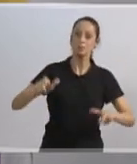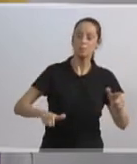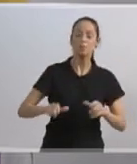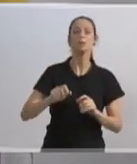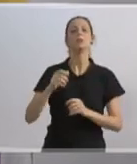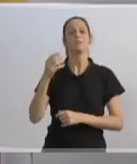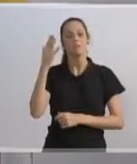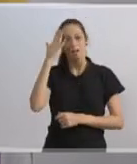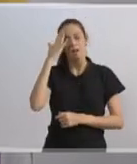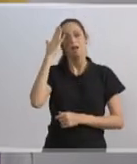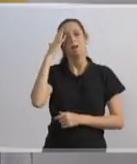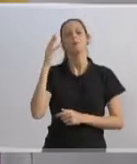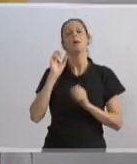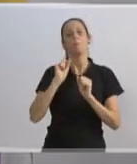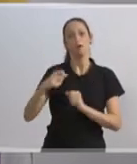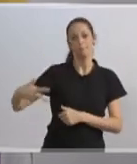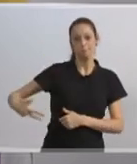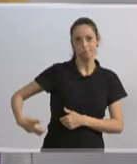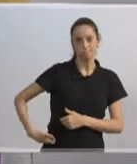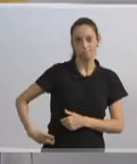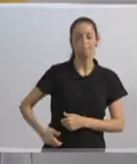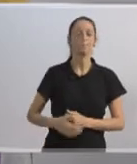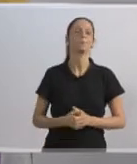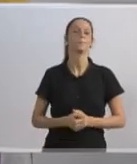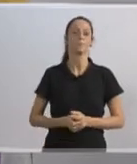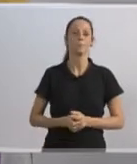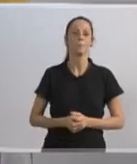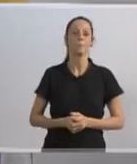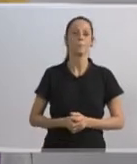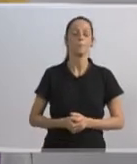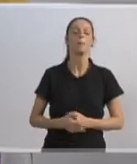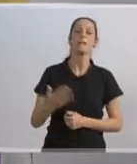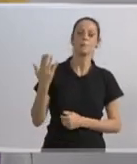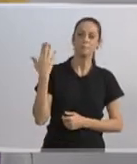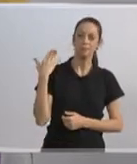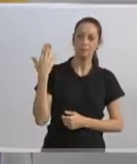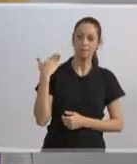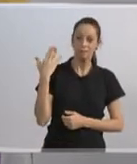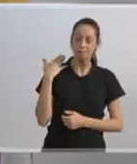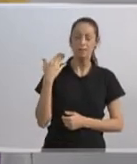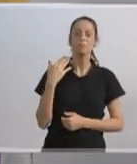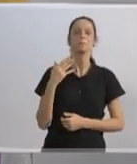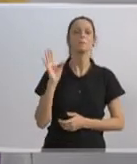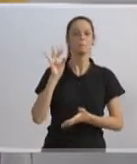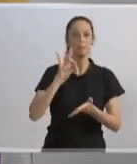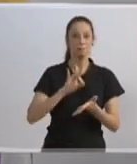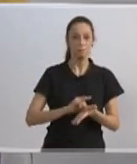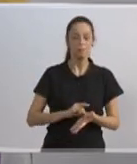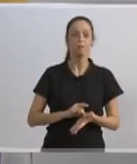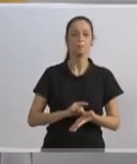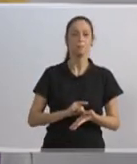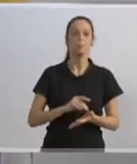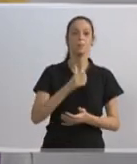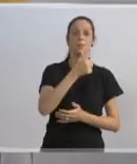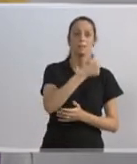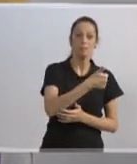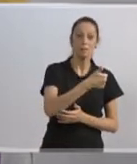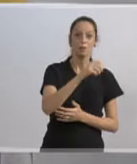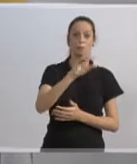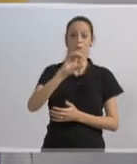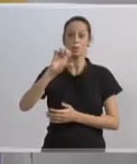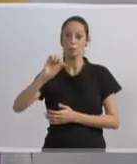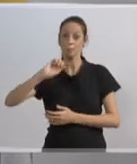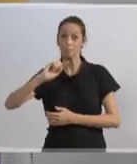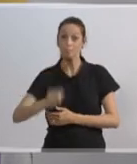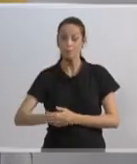se p com certeza o ultrapassamos aos índices é inicialmente som foram 109 mil pessoas